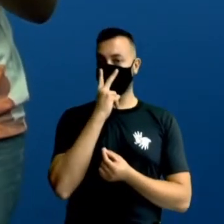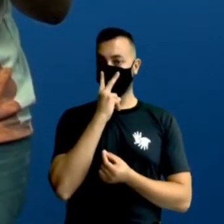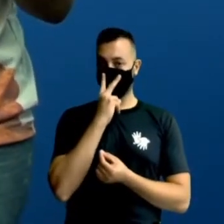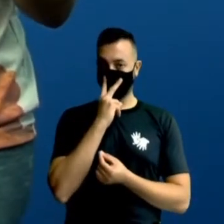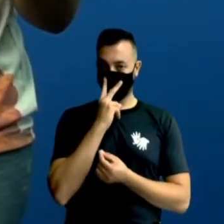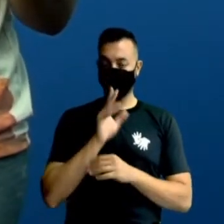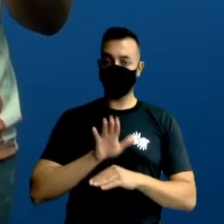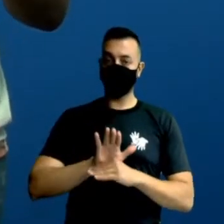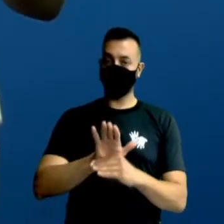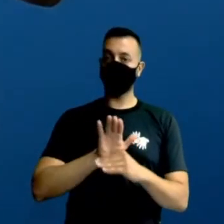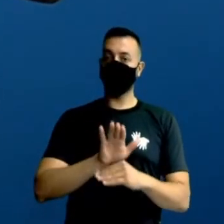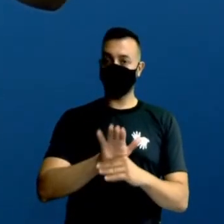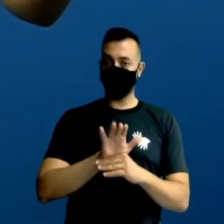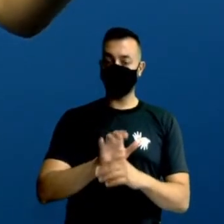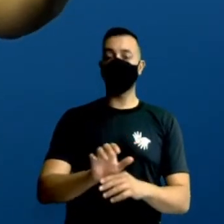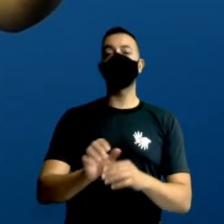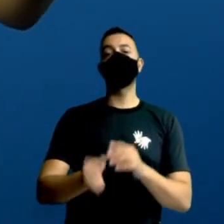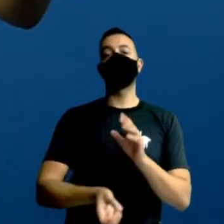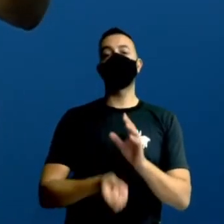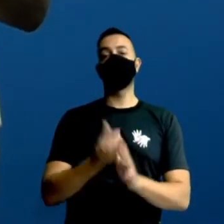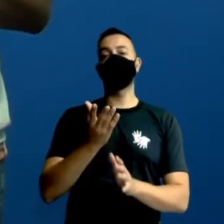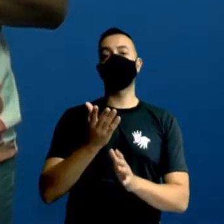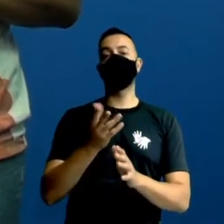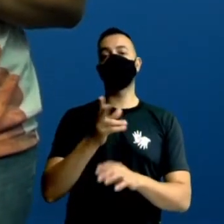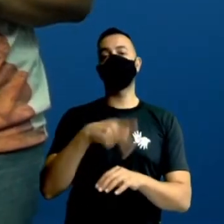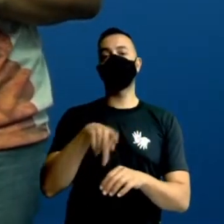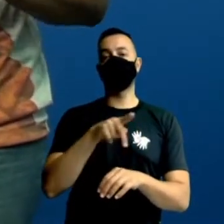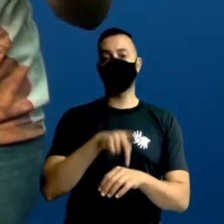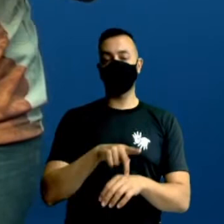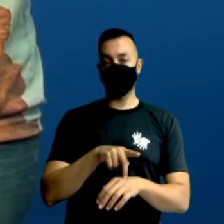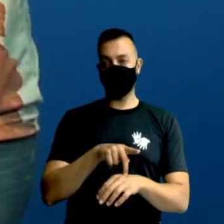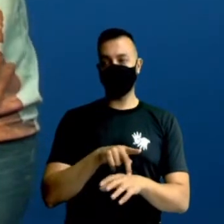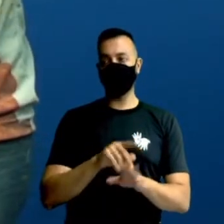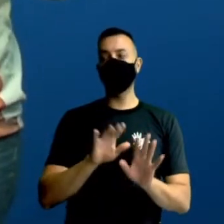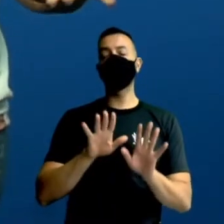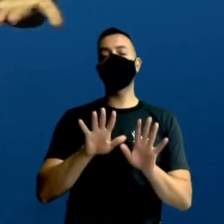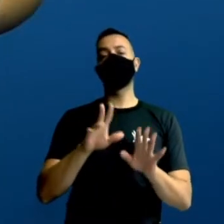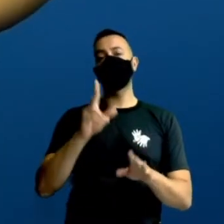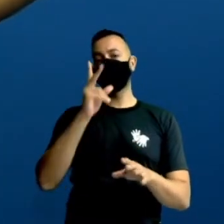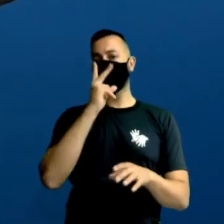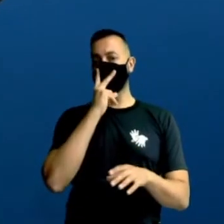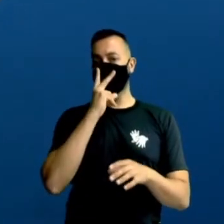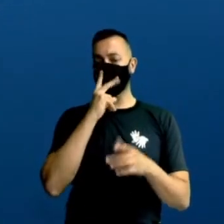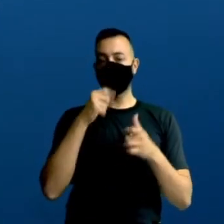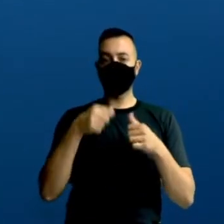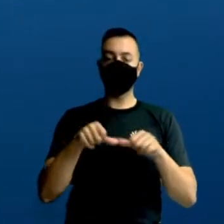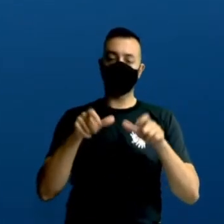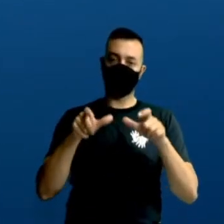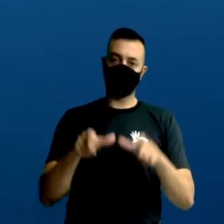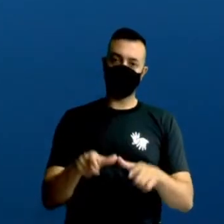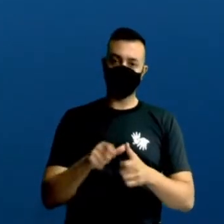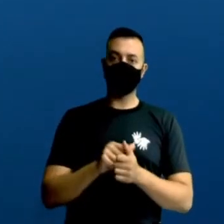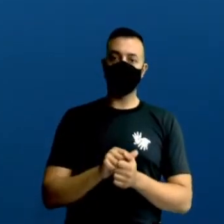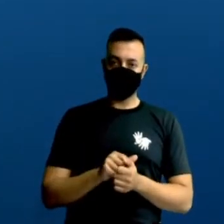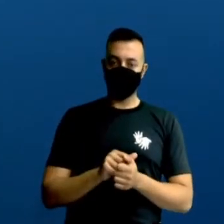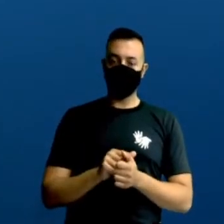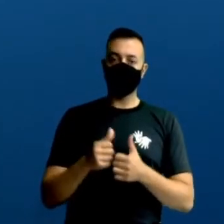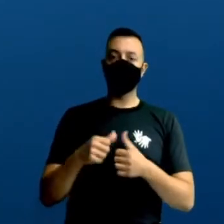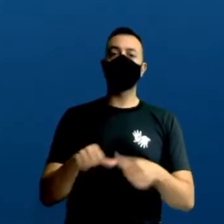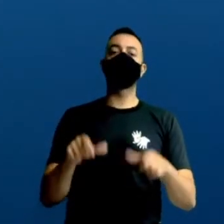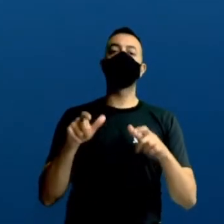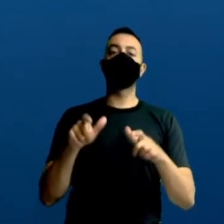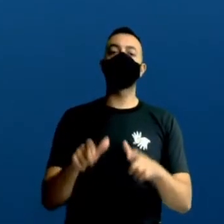Antão contribuiu para a formação do país. Mas onde é que Vitória de Santo Antão está no país? Está